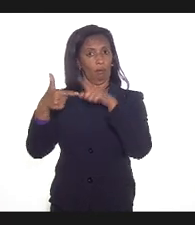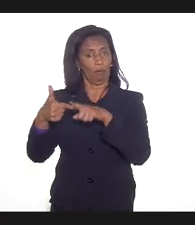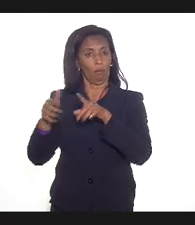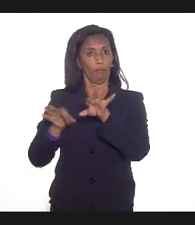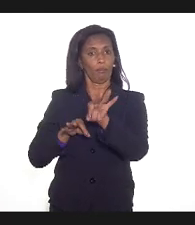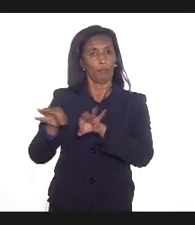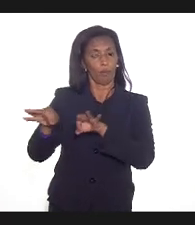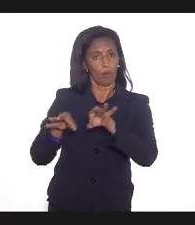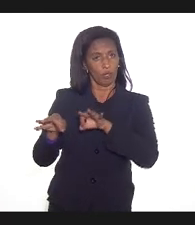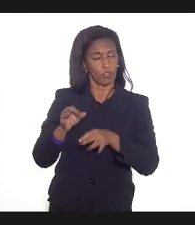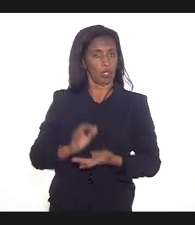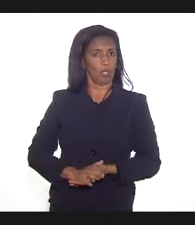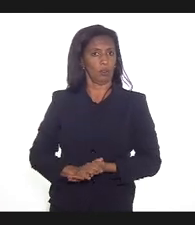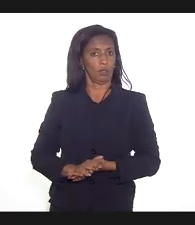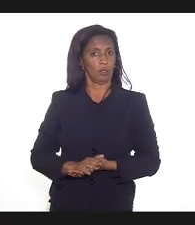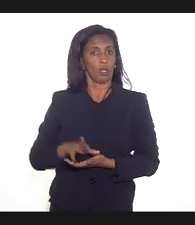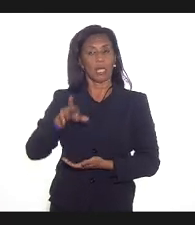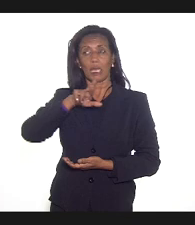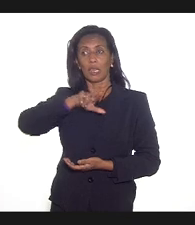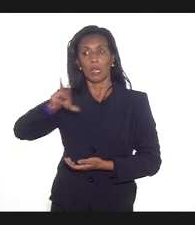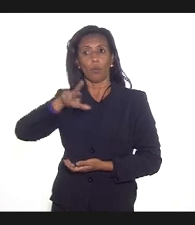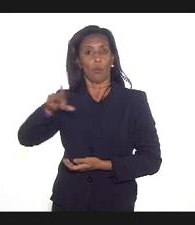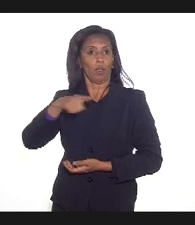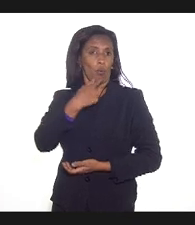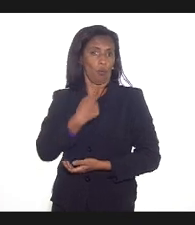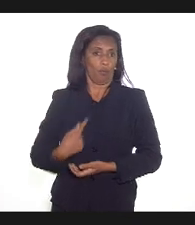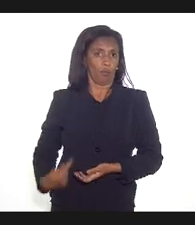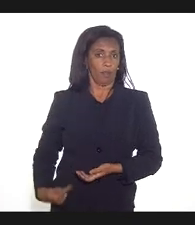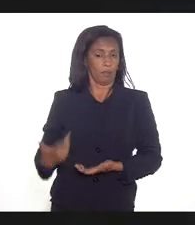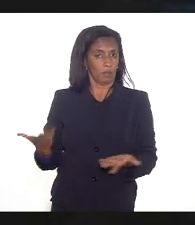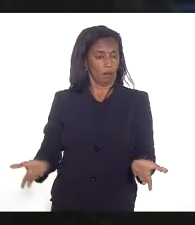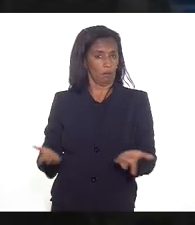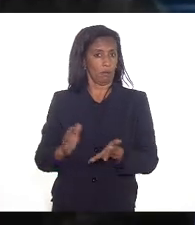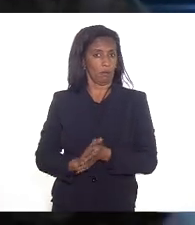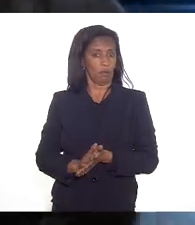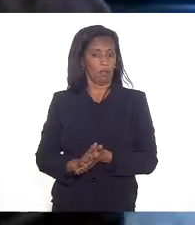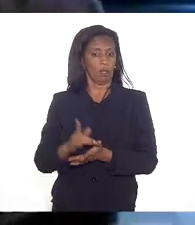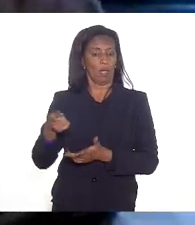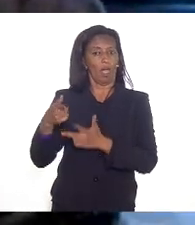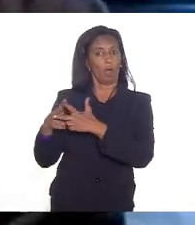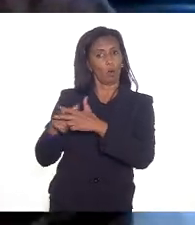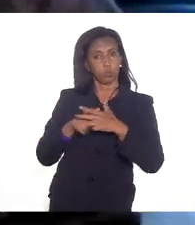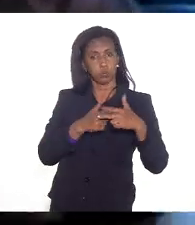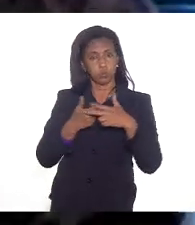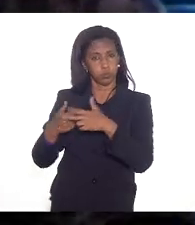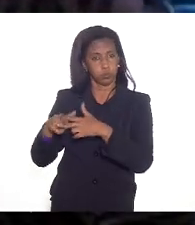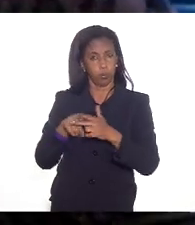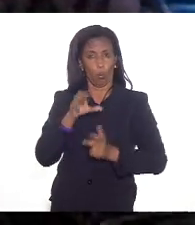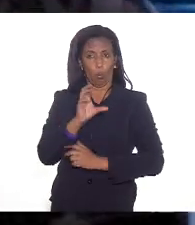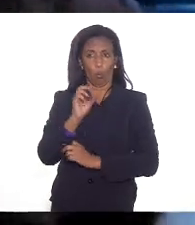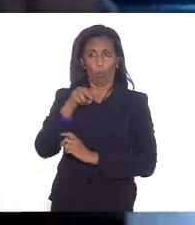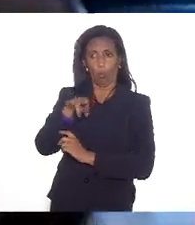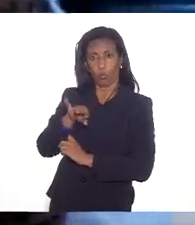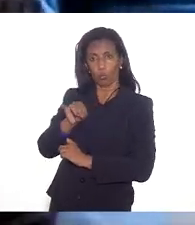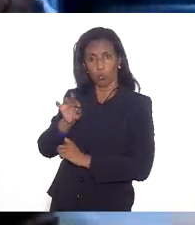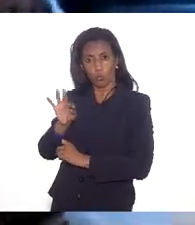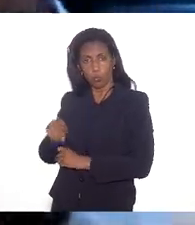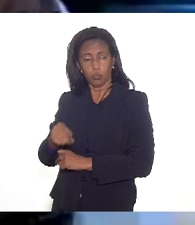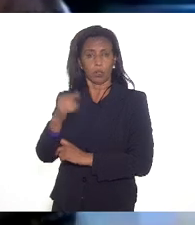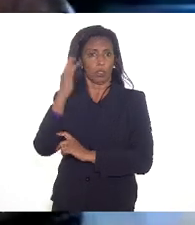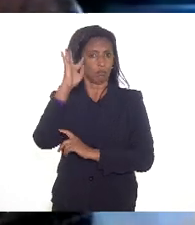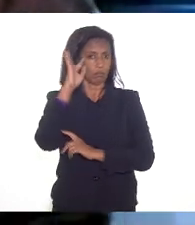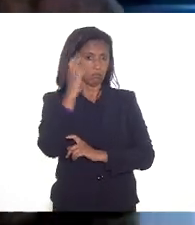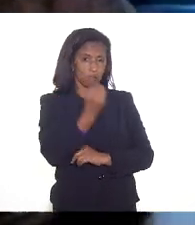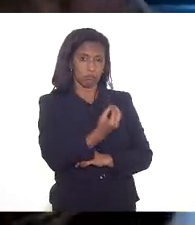que são recursos não-governamentais evitam recurso de termos de ajuste de Conduta de decisões